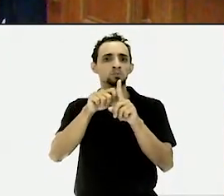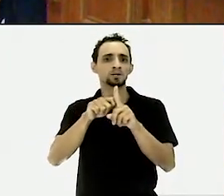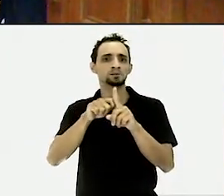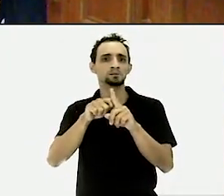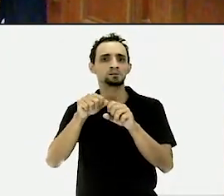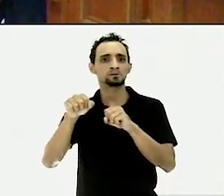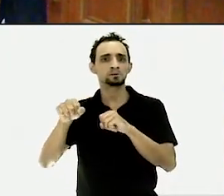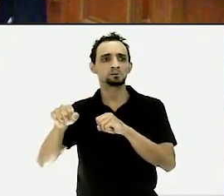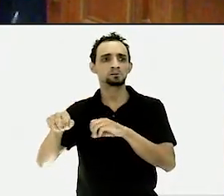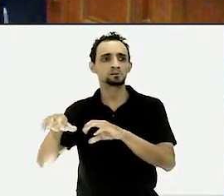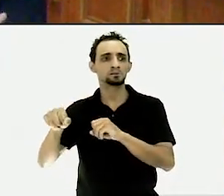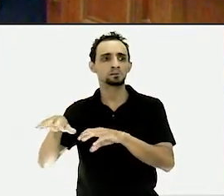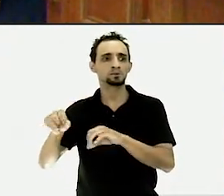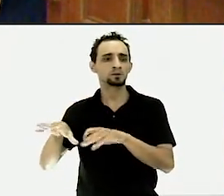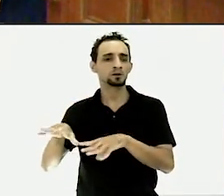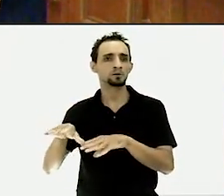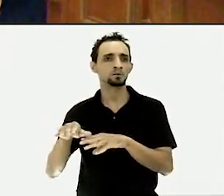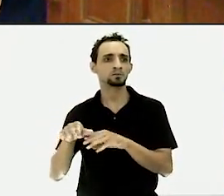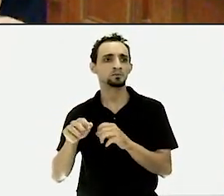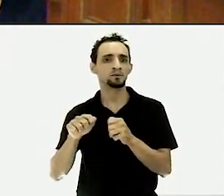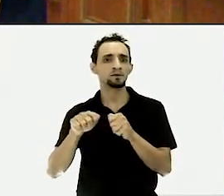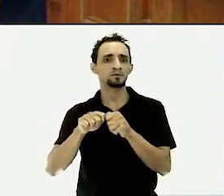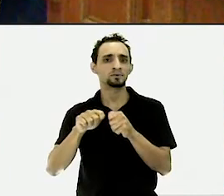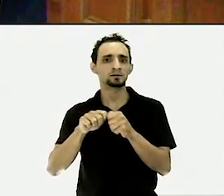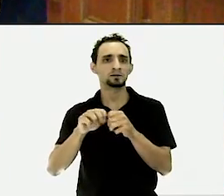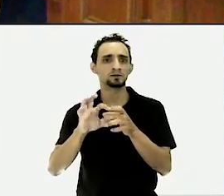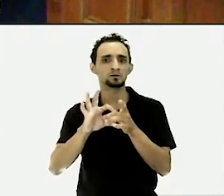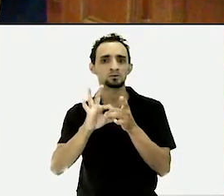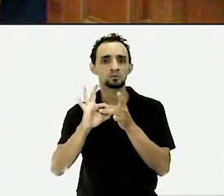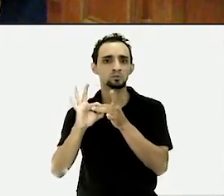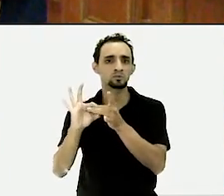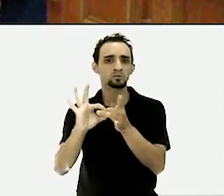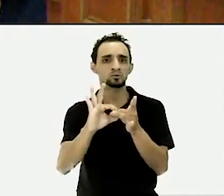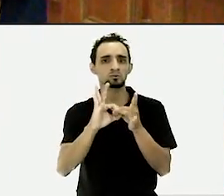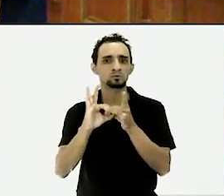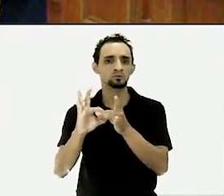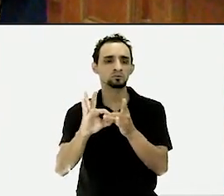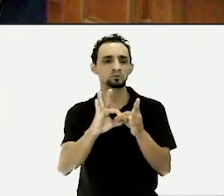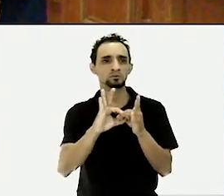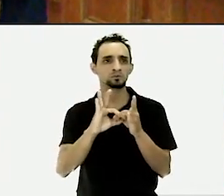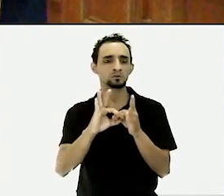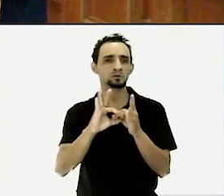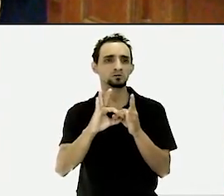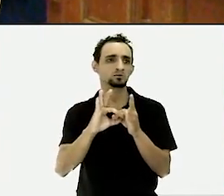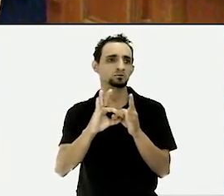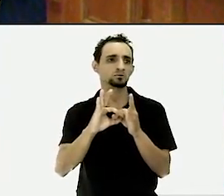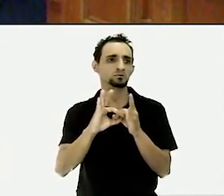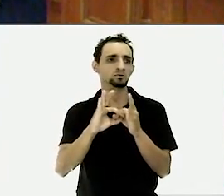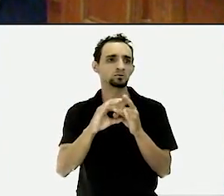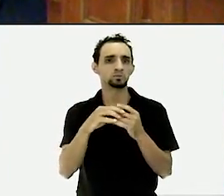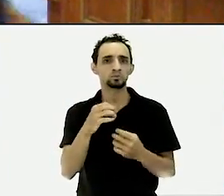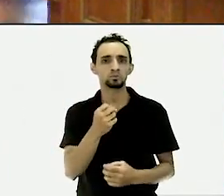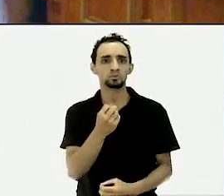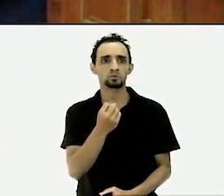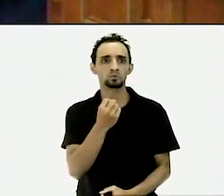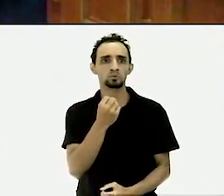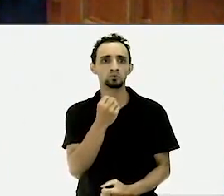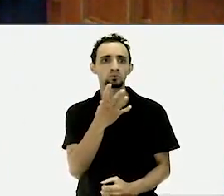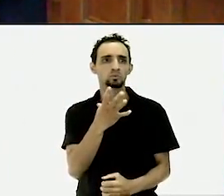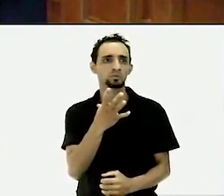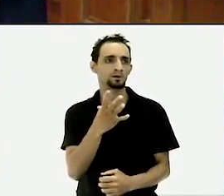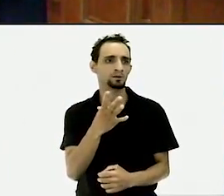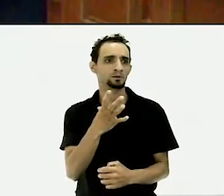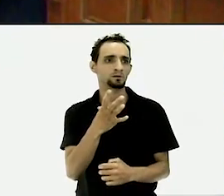Ali tinha uma parceria muito importante entre UPA e o CAPS na época, E hoje a gente